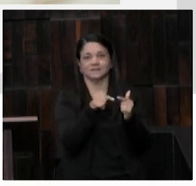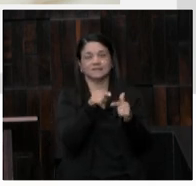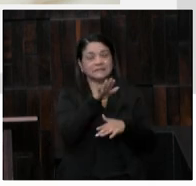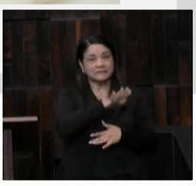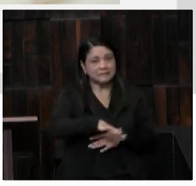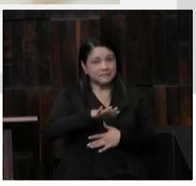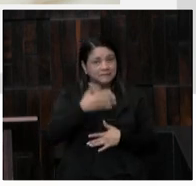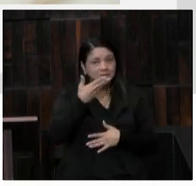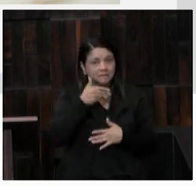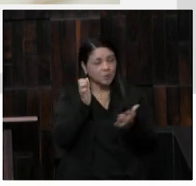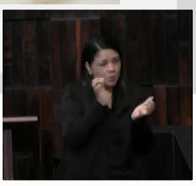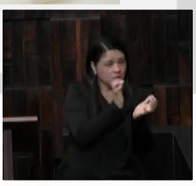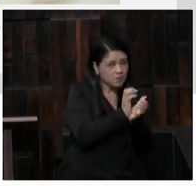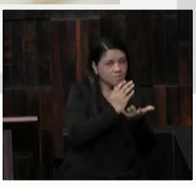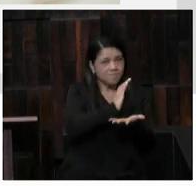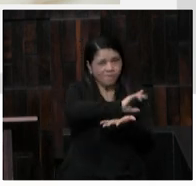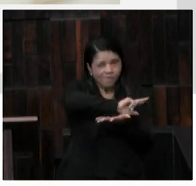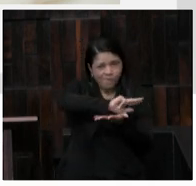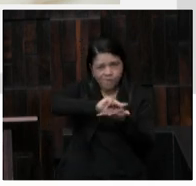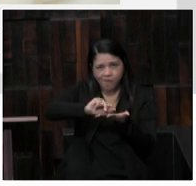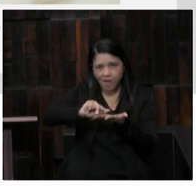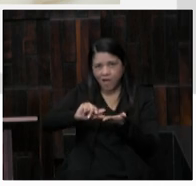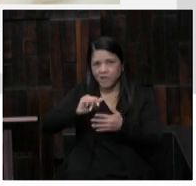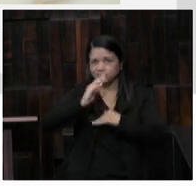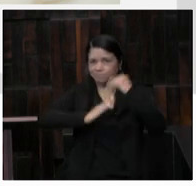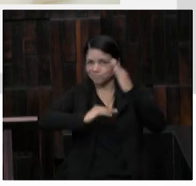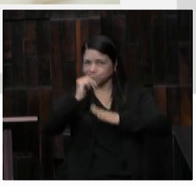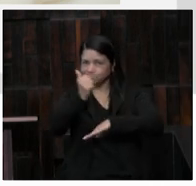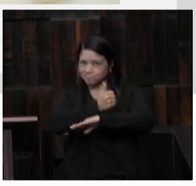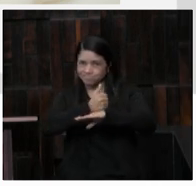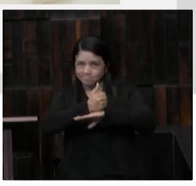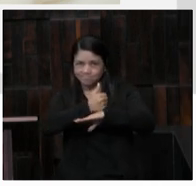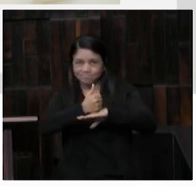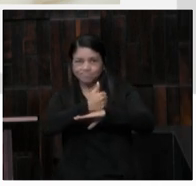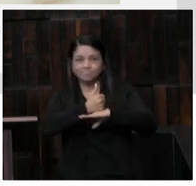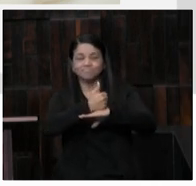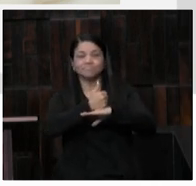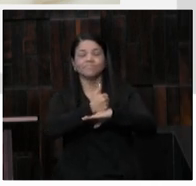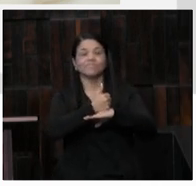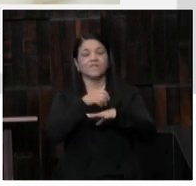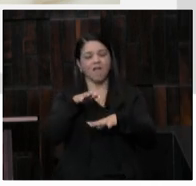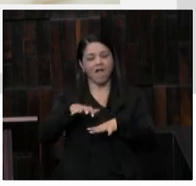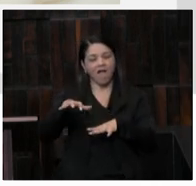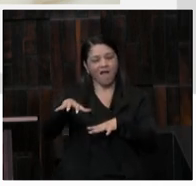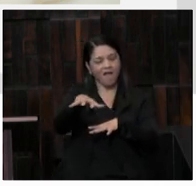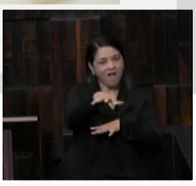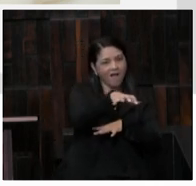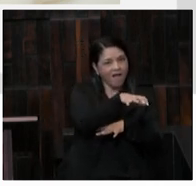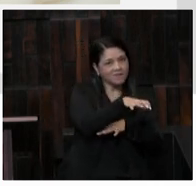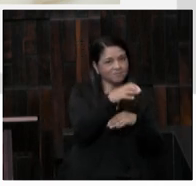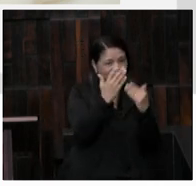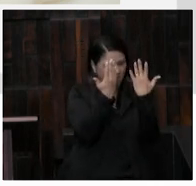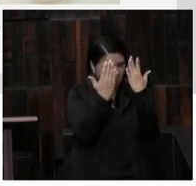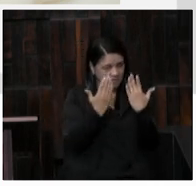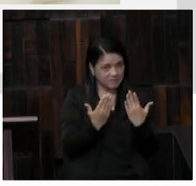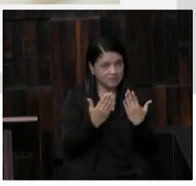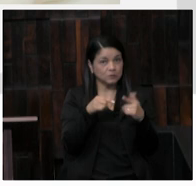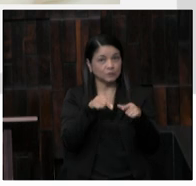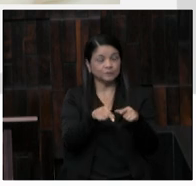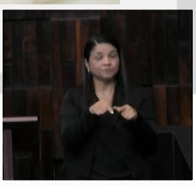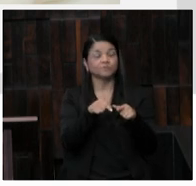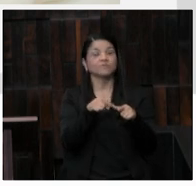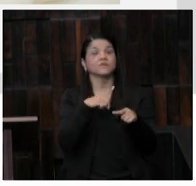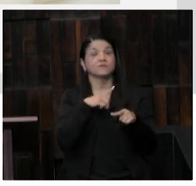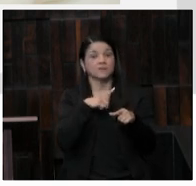vão passar por uma equipe multiprofissional, né, porque cada uma aí vai ter uma expertise numa área dessa de avaliação que a gente vai abordar. E elas